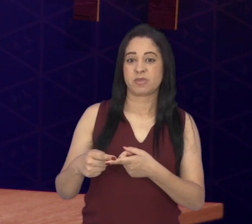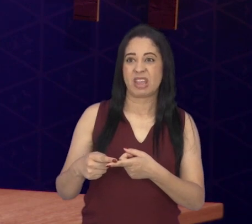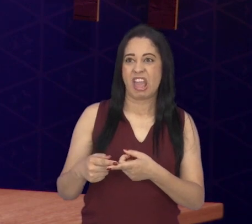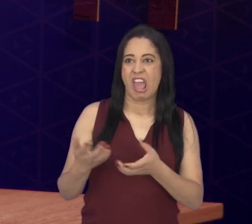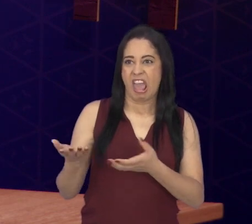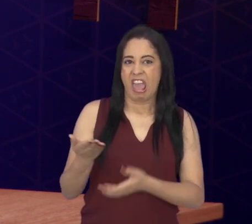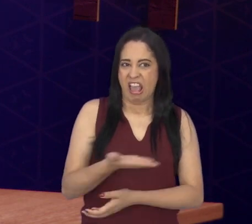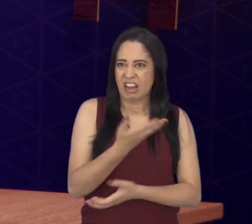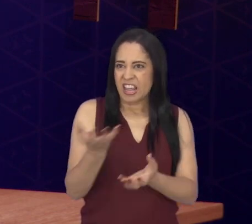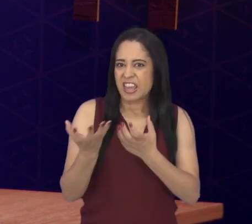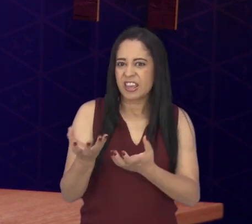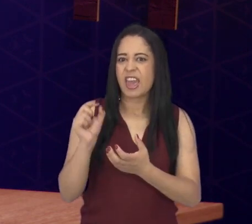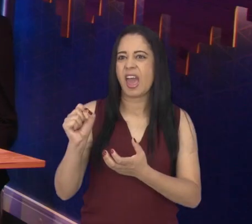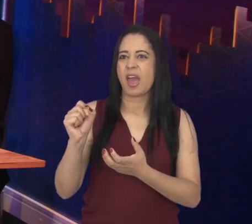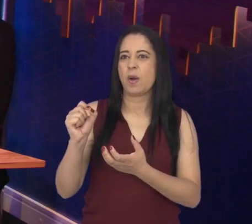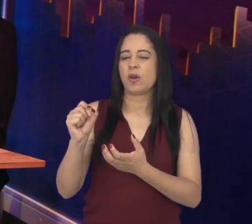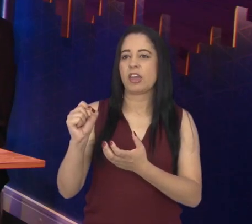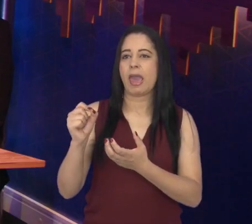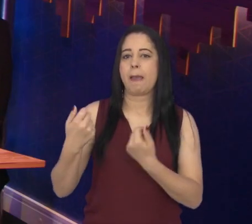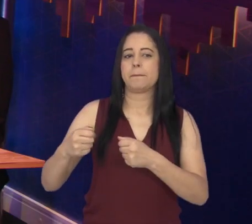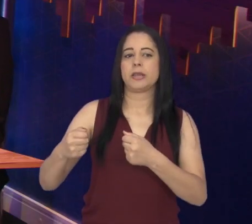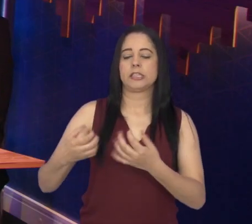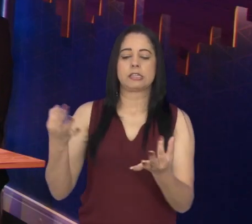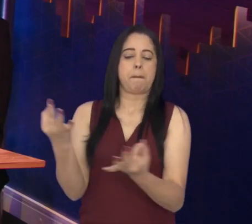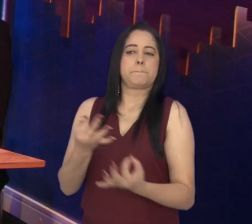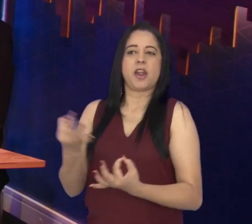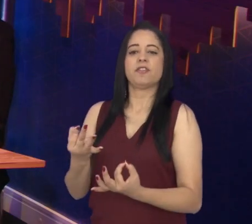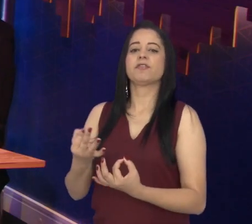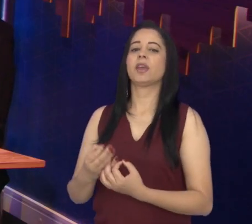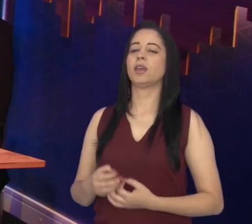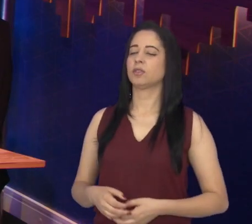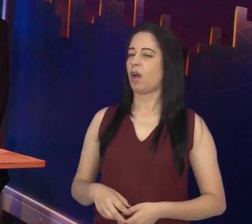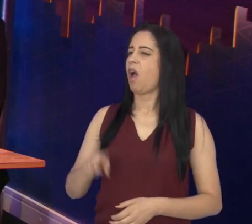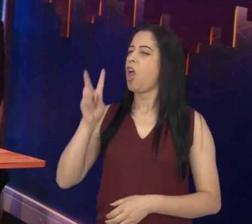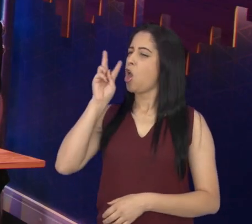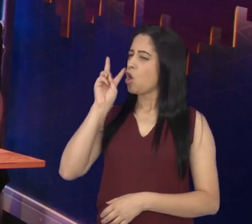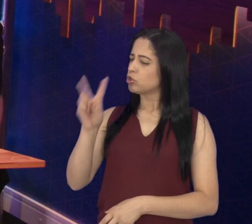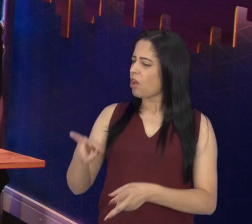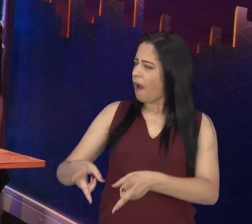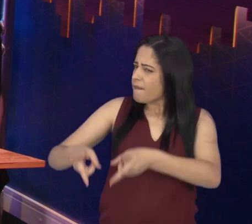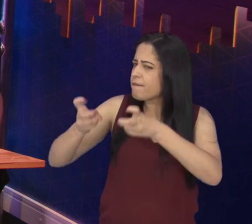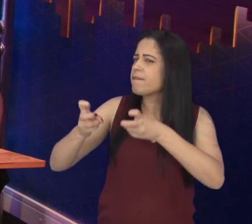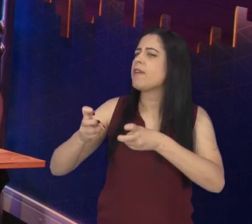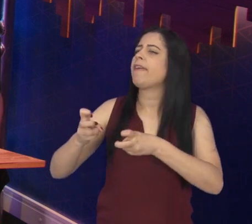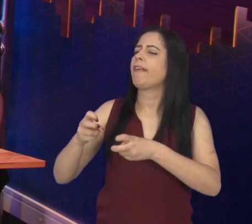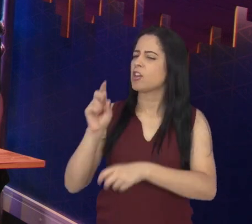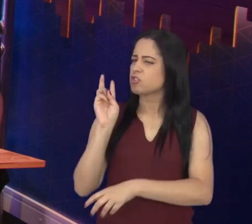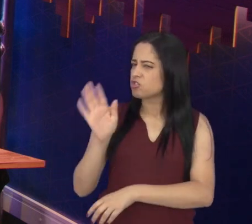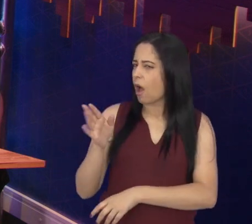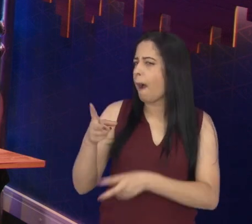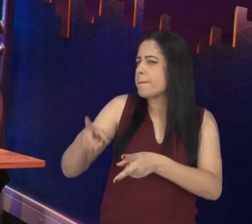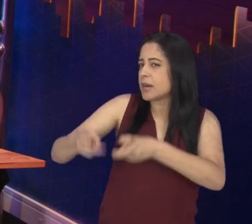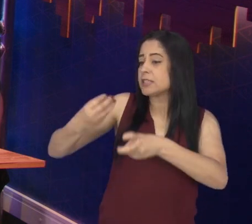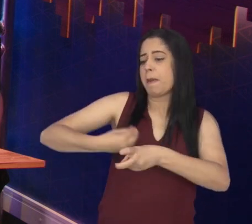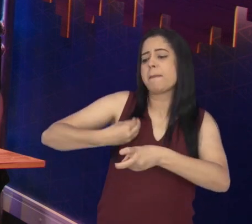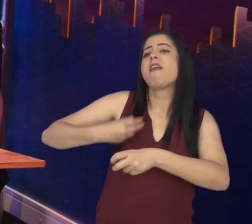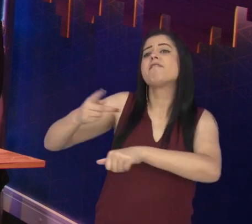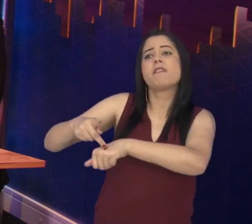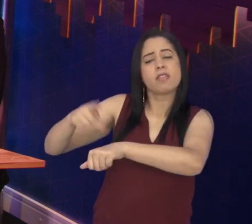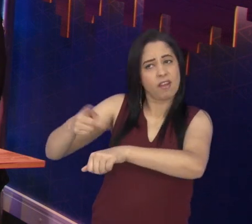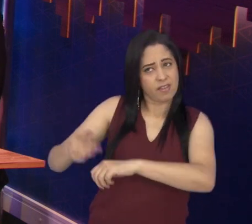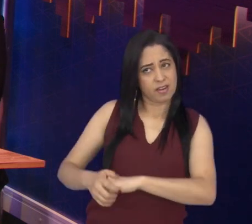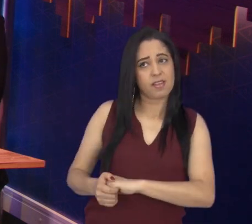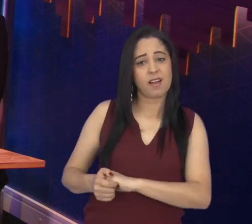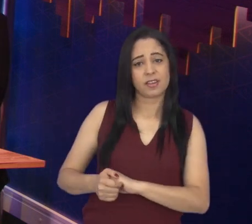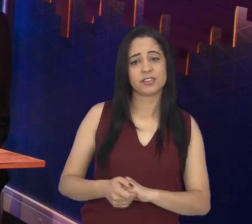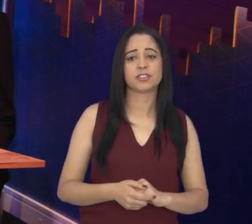tal. Exato. Parece que eu já vi isso em algum lugar. Então, né, gente? Pode... Com certeza a gente já viu isso em algum lugar. Então,